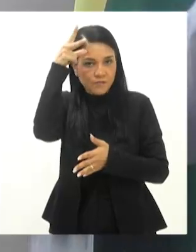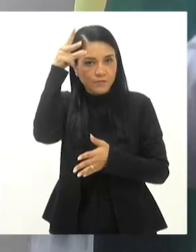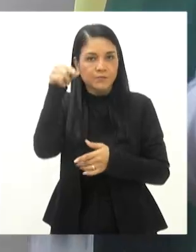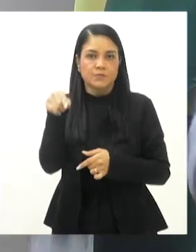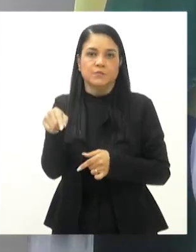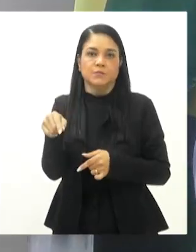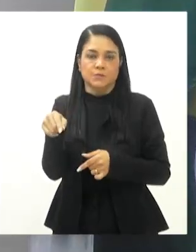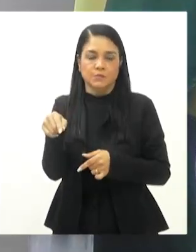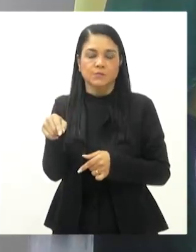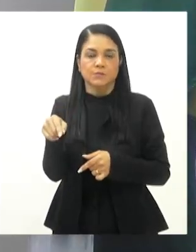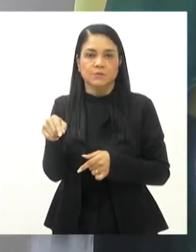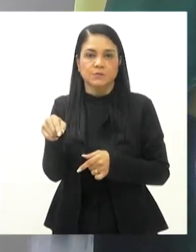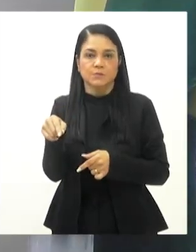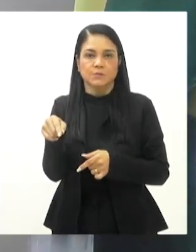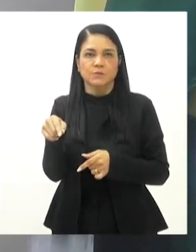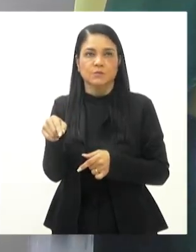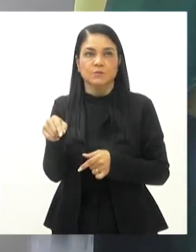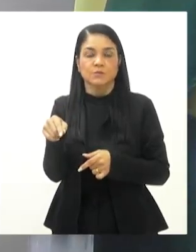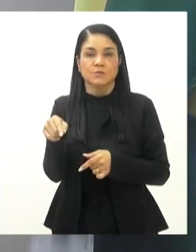seus